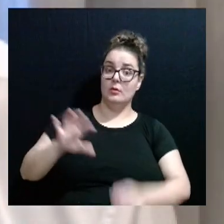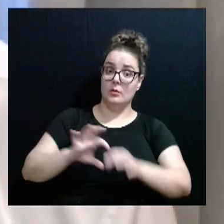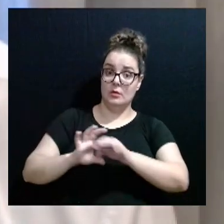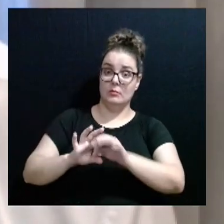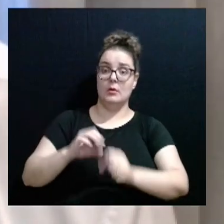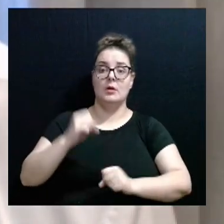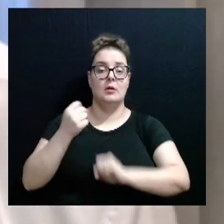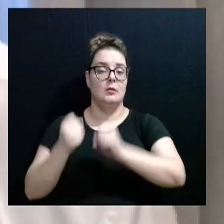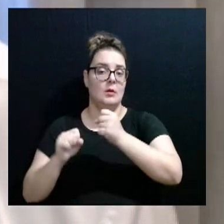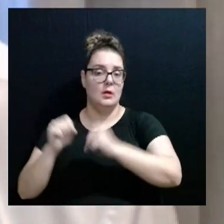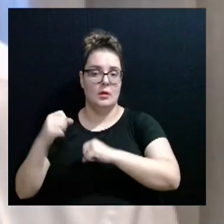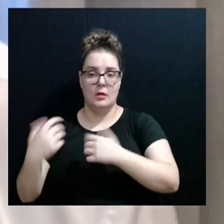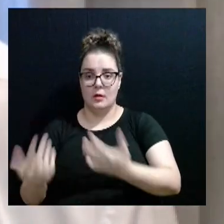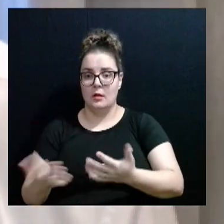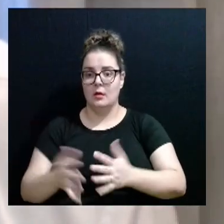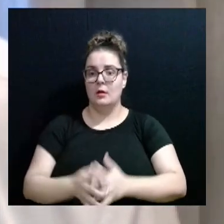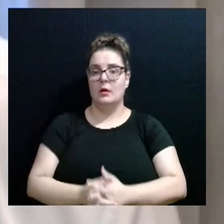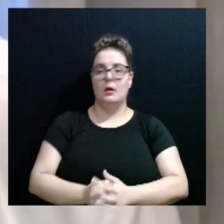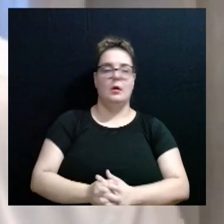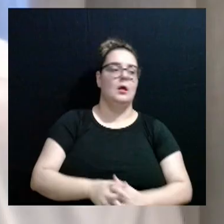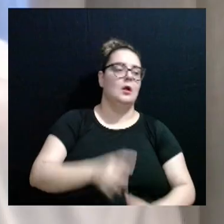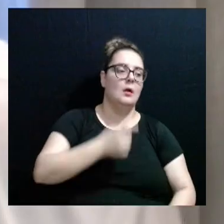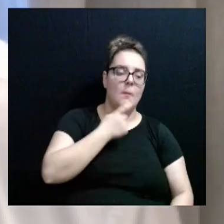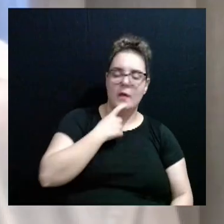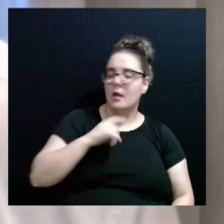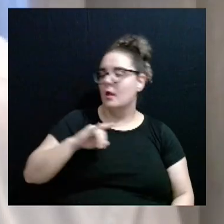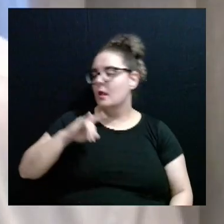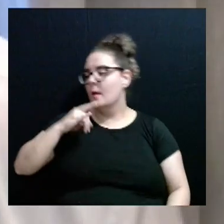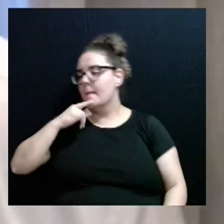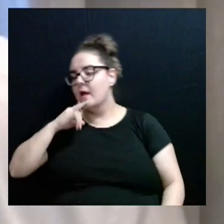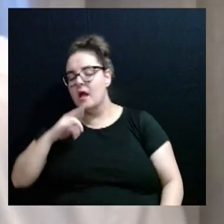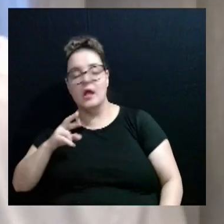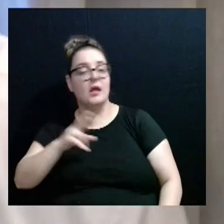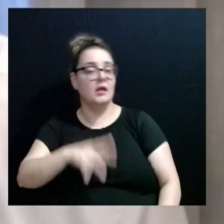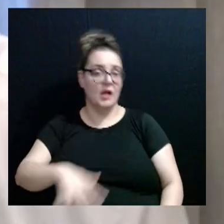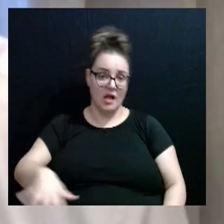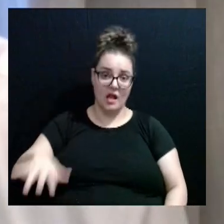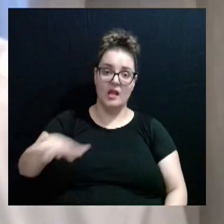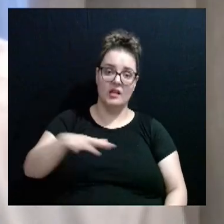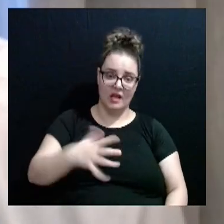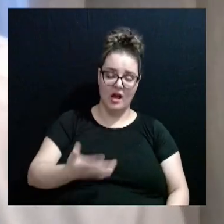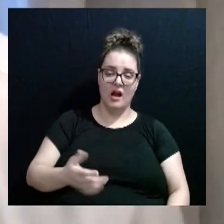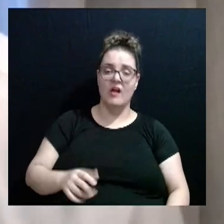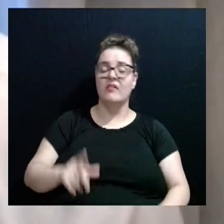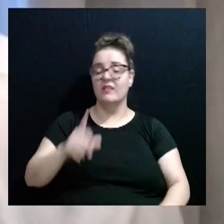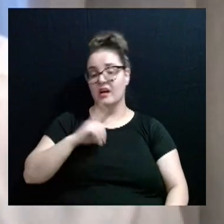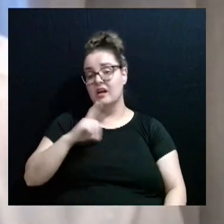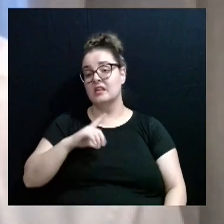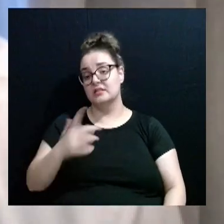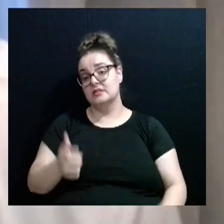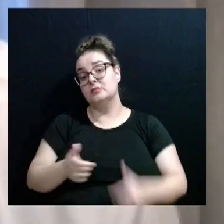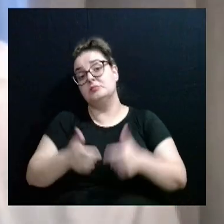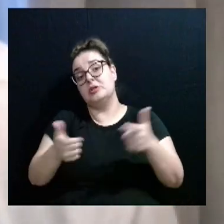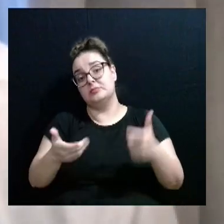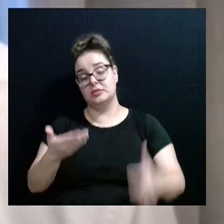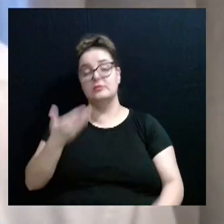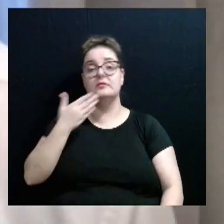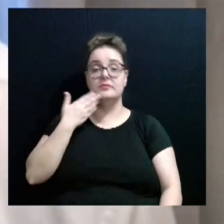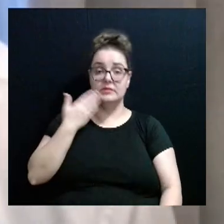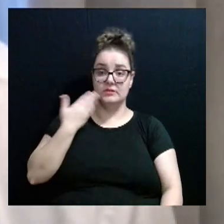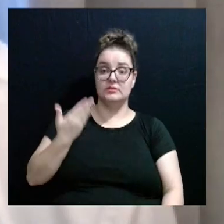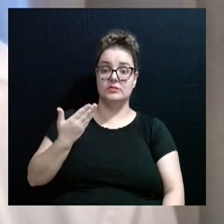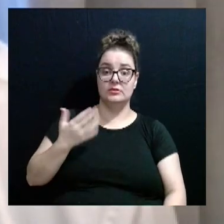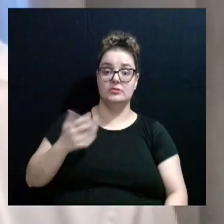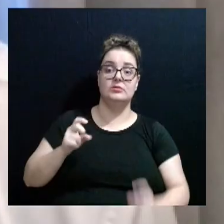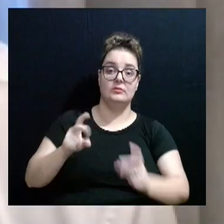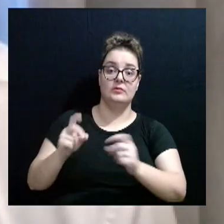em Campinas, em Piracicaba, na região, vai ter aí uma maior facilidade de exportar o